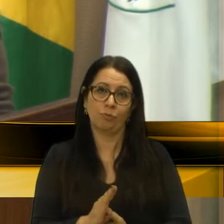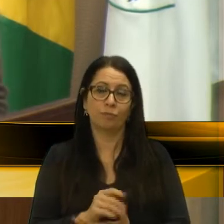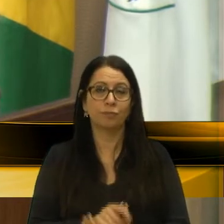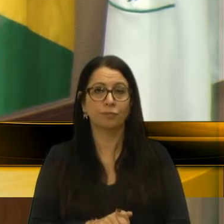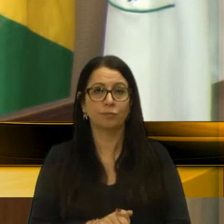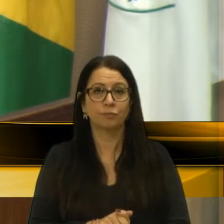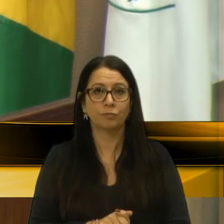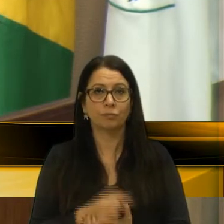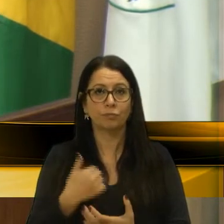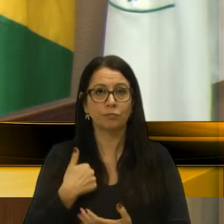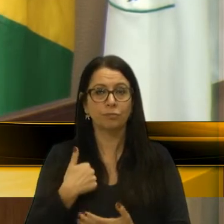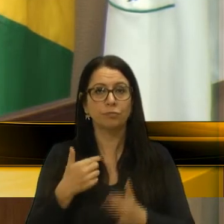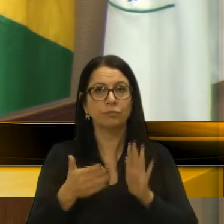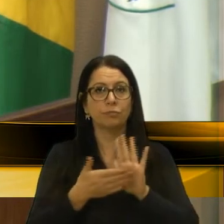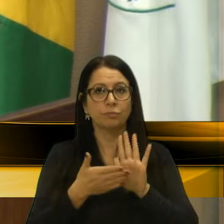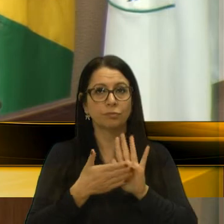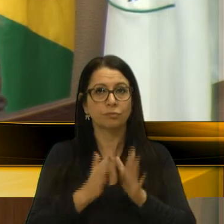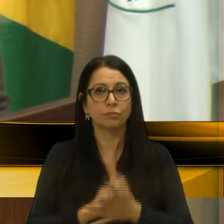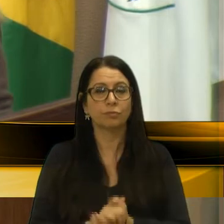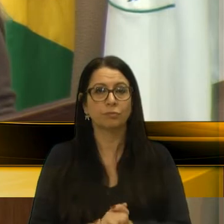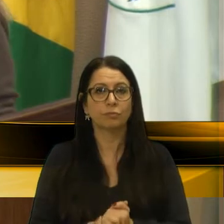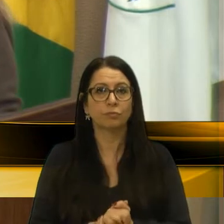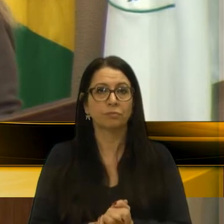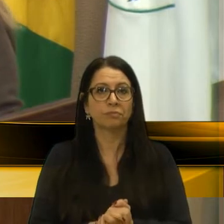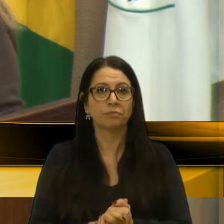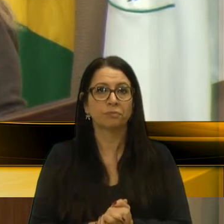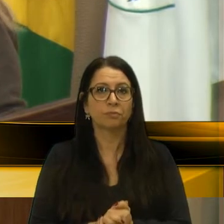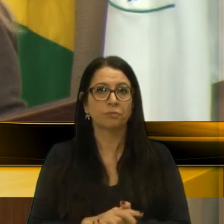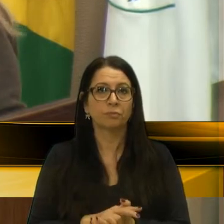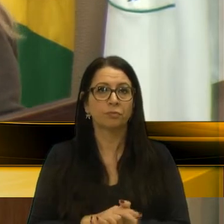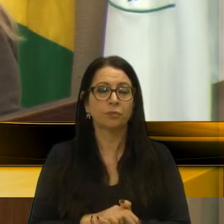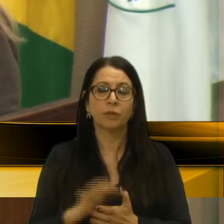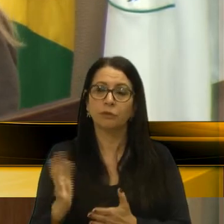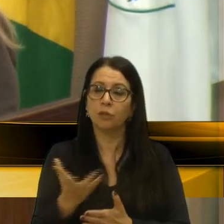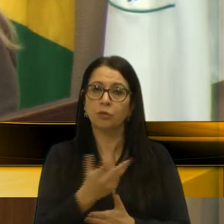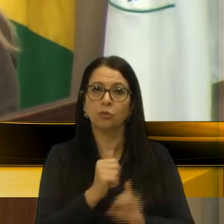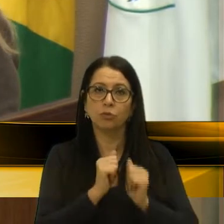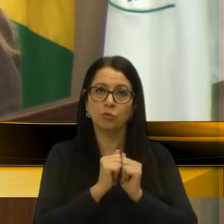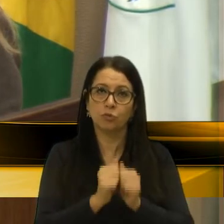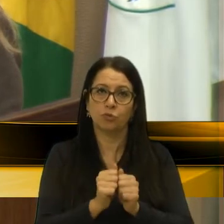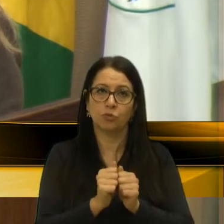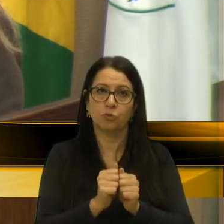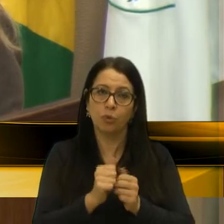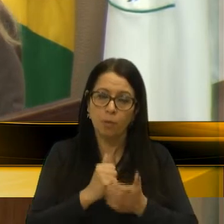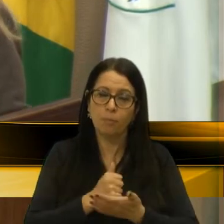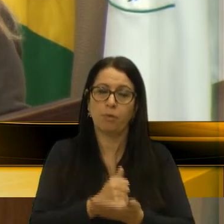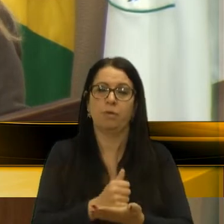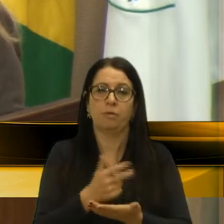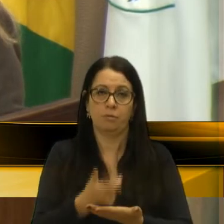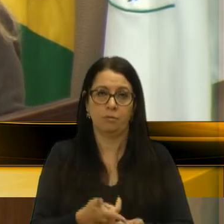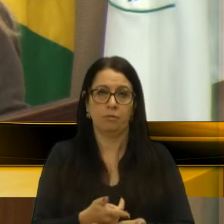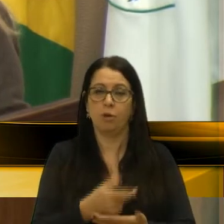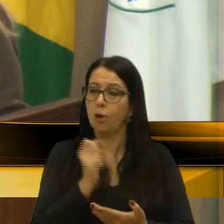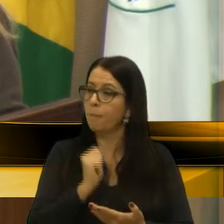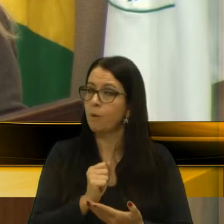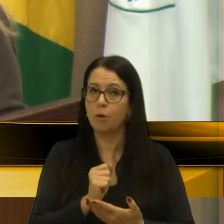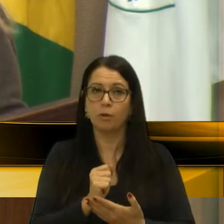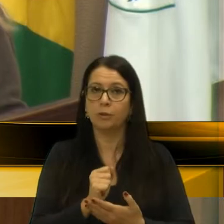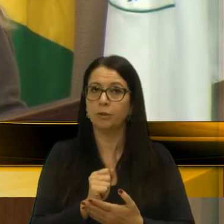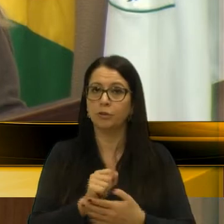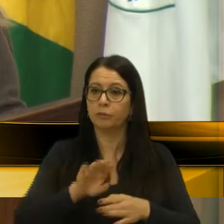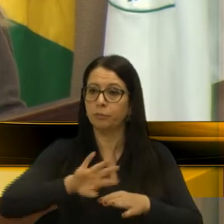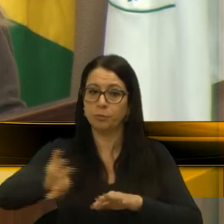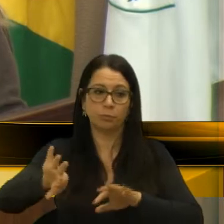E eu proponho, né, que a gente fique todos do mesmo lado. A gente não pode